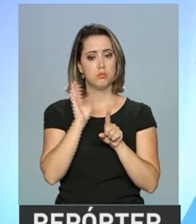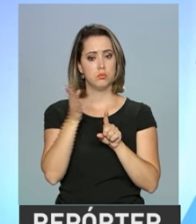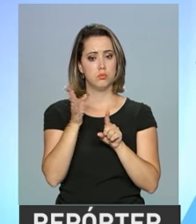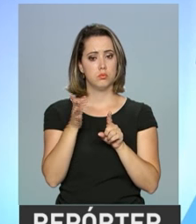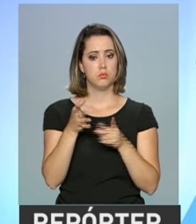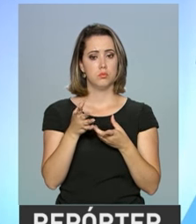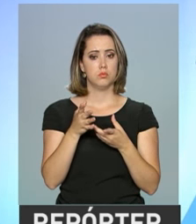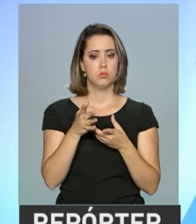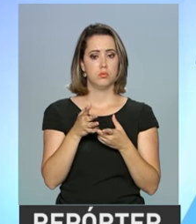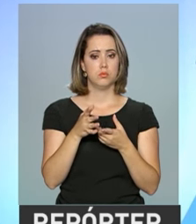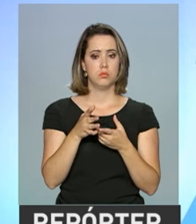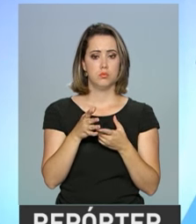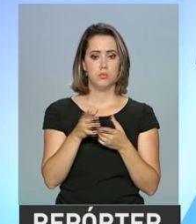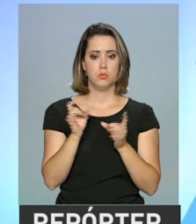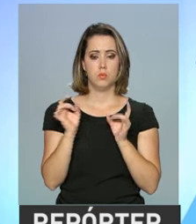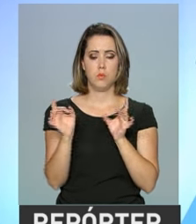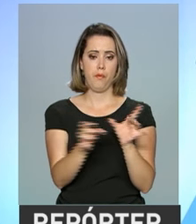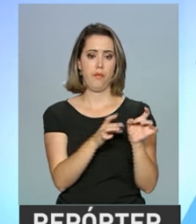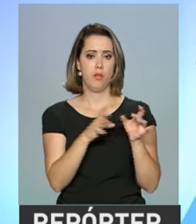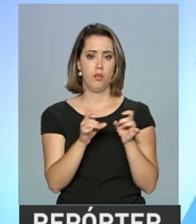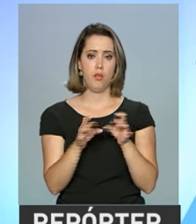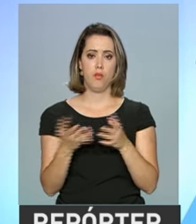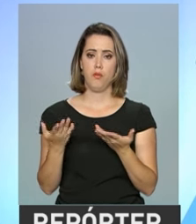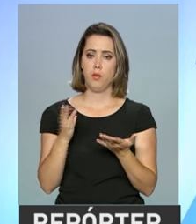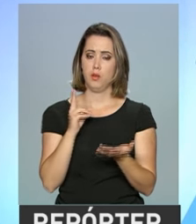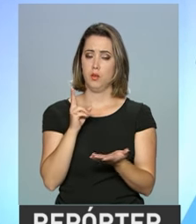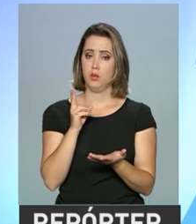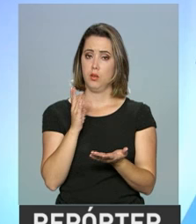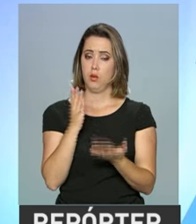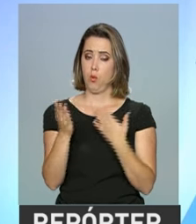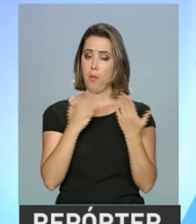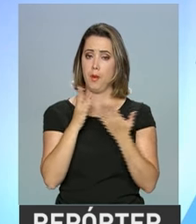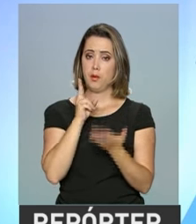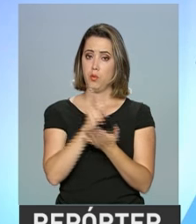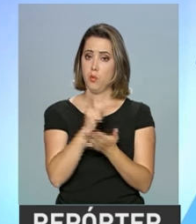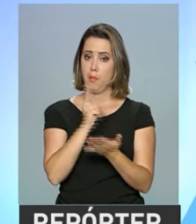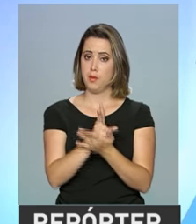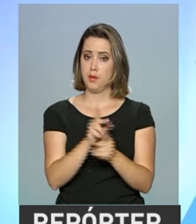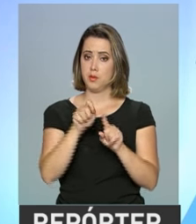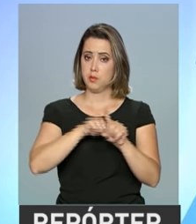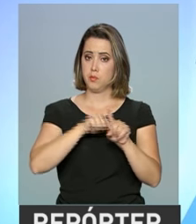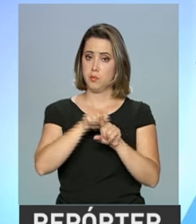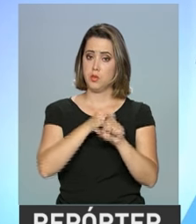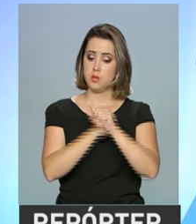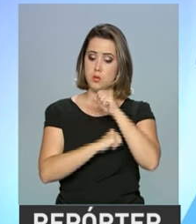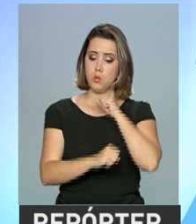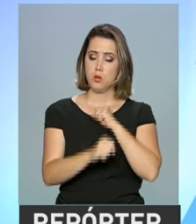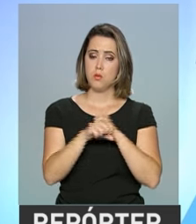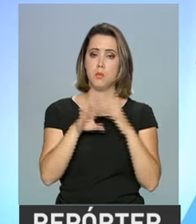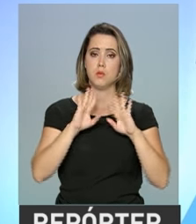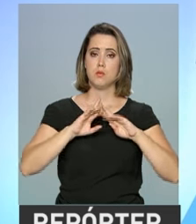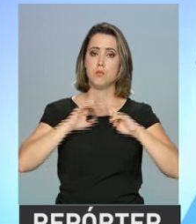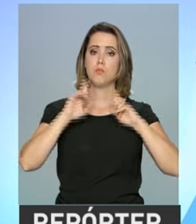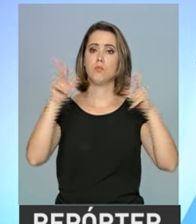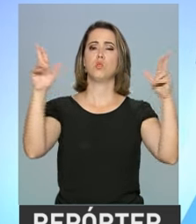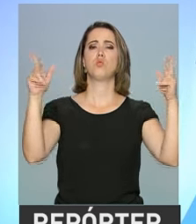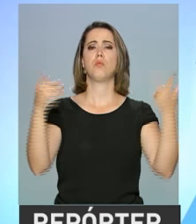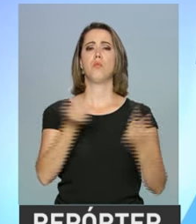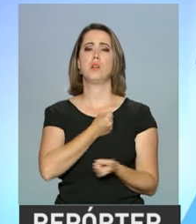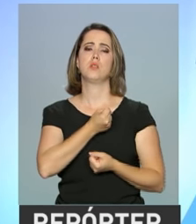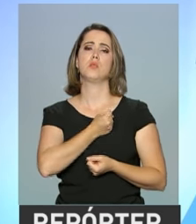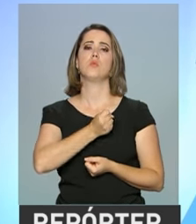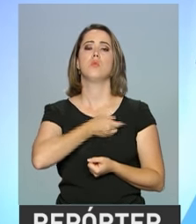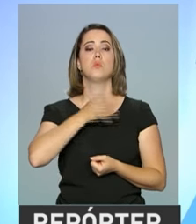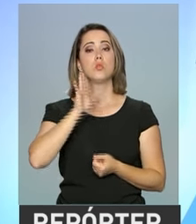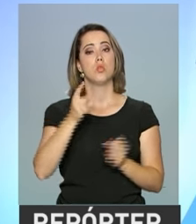já mostrando vendas superiores ao mesmo mês do ano passado. Vários índices já mostrando não só